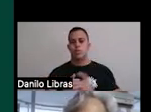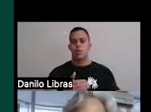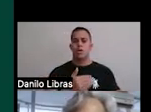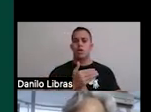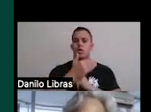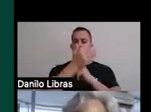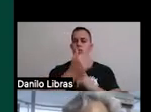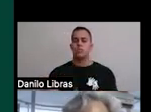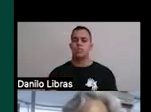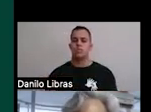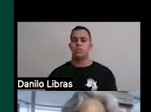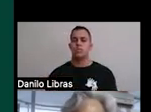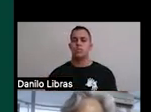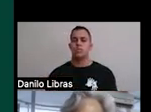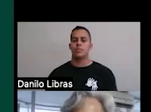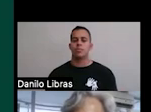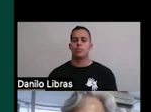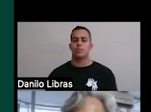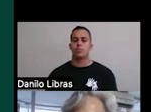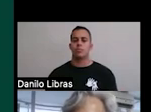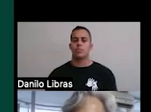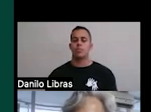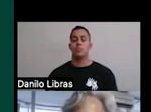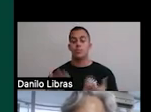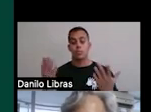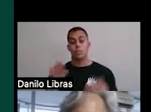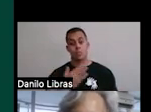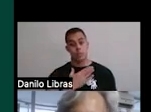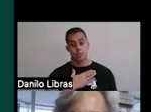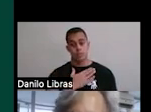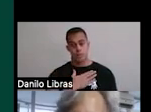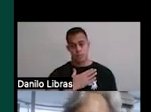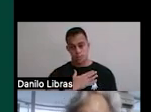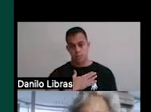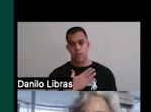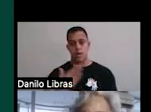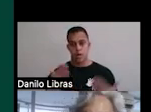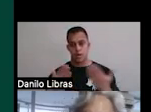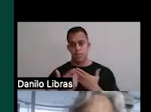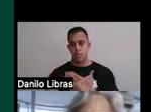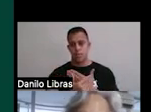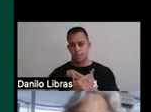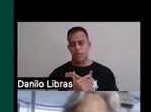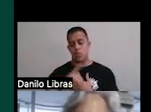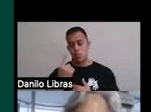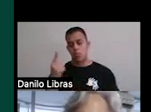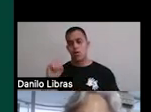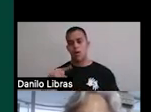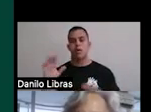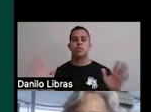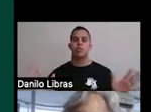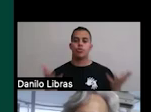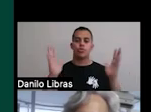E então eu acho, para mim, uma das minhas funções agora é estimular os jovens